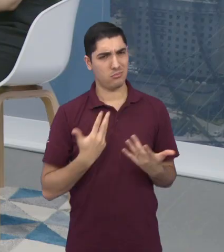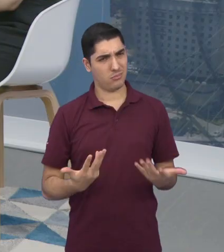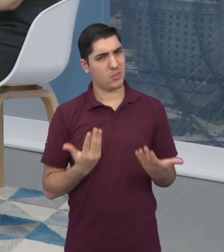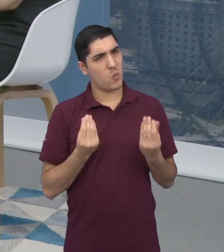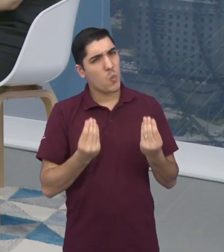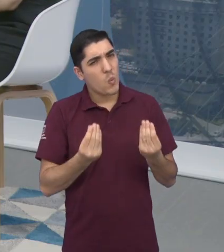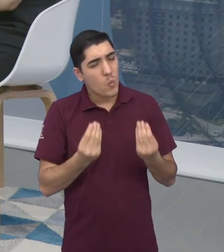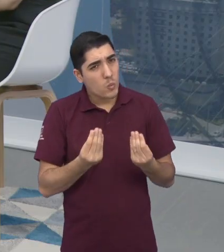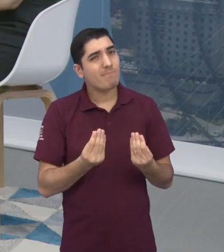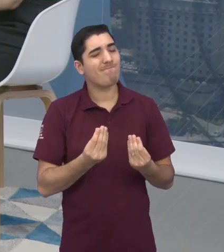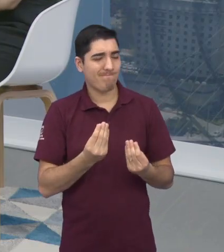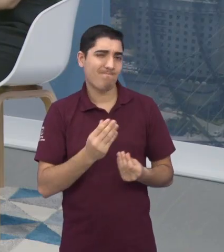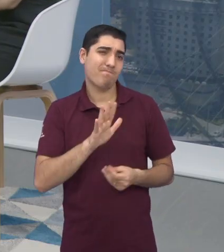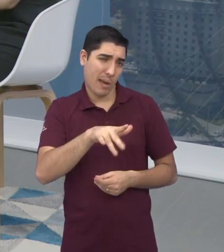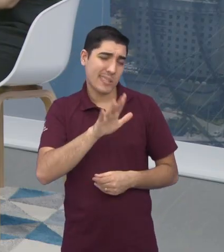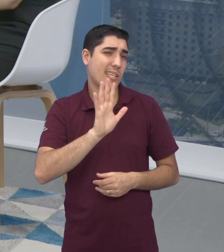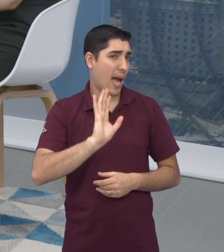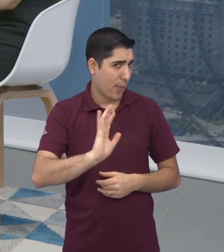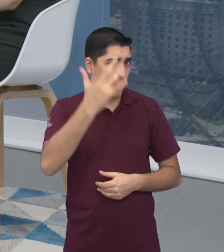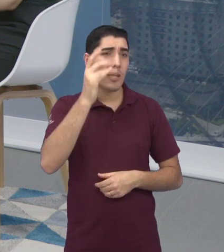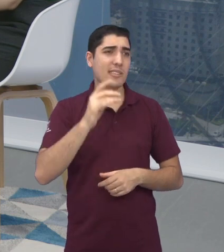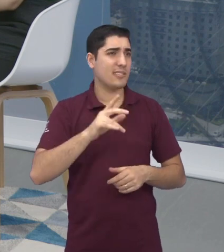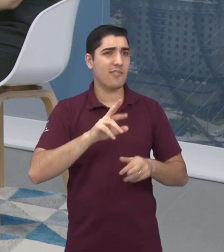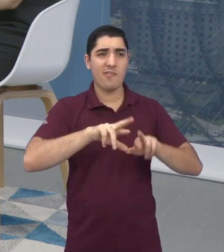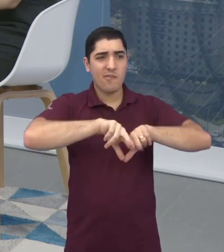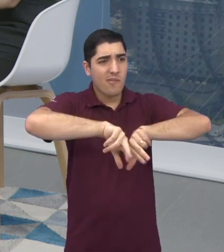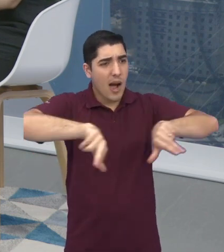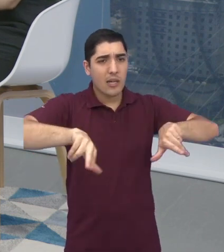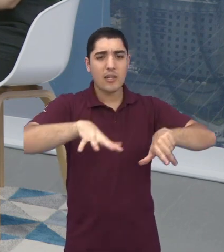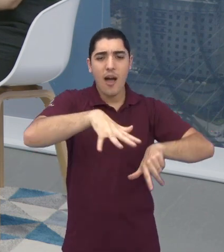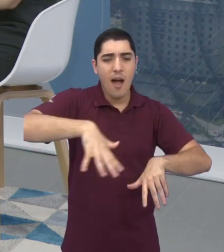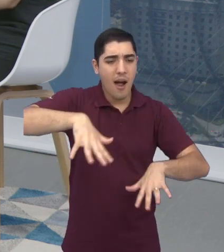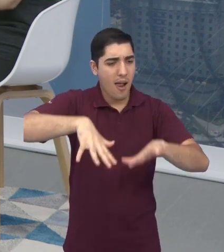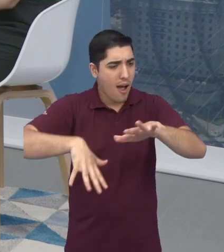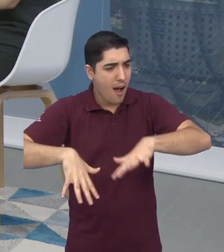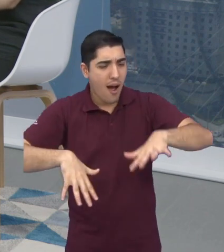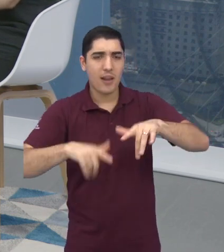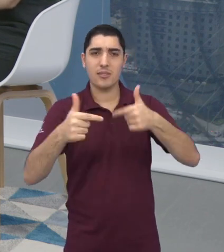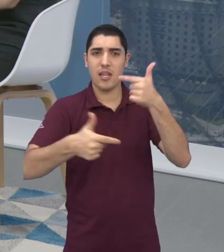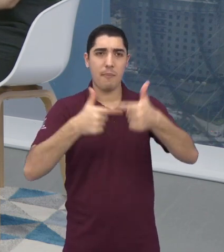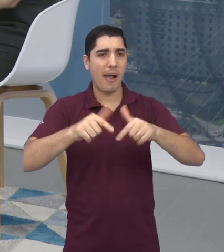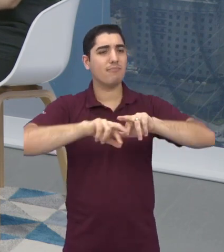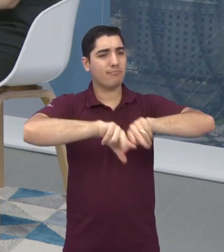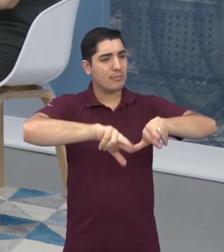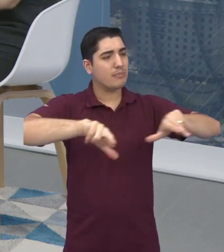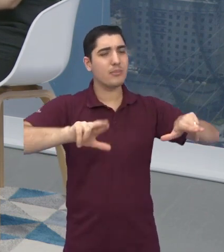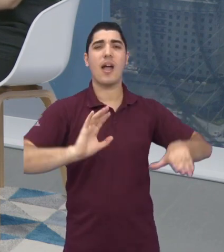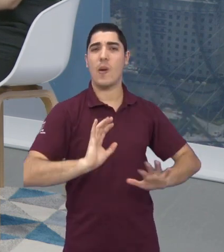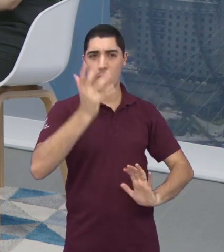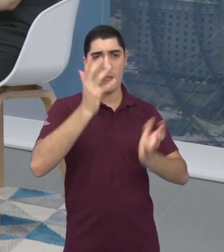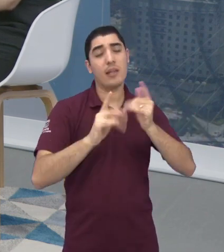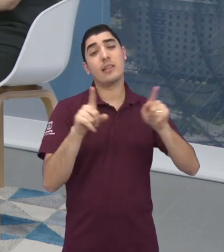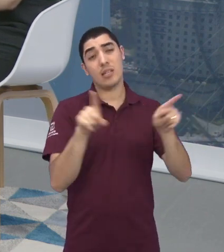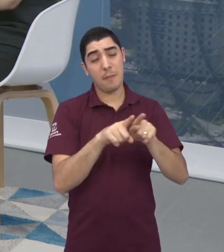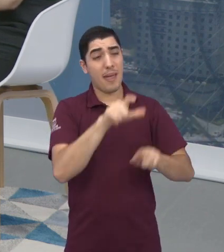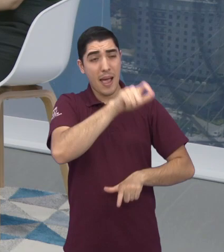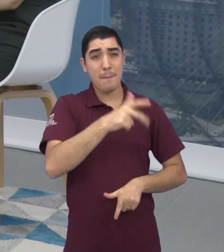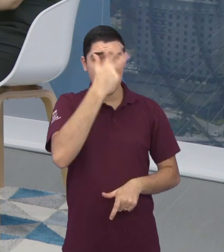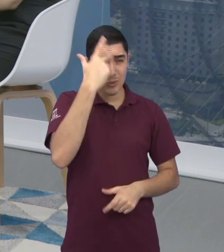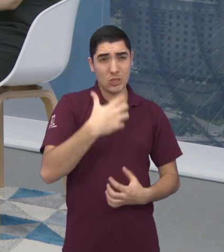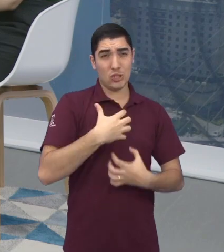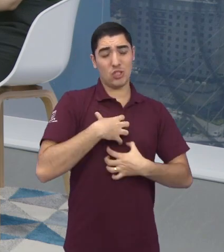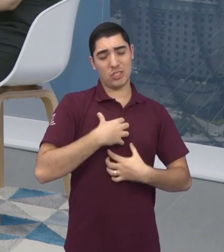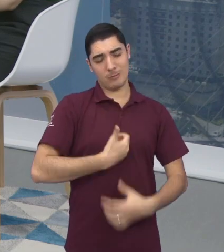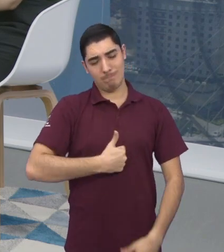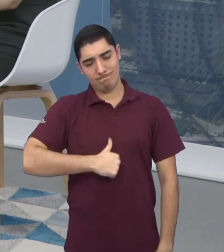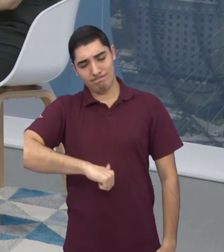sabe que é real isso em diferentes áreas, né? Que é uma situação muito... E aí mexe, né, com autoestima também, a